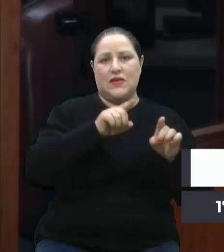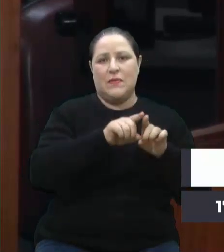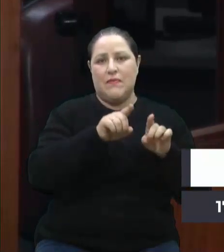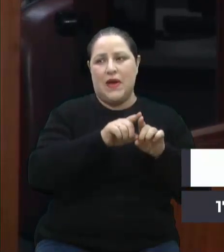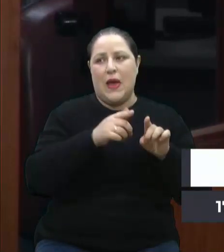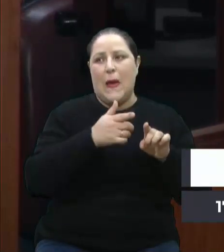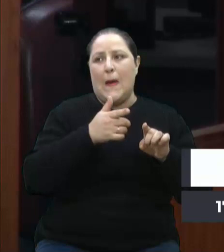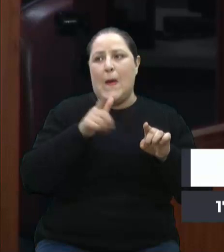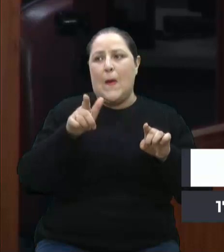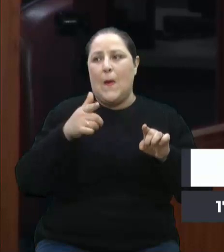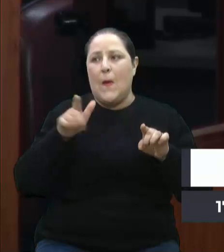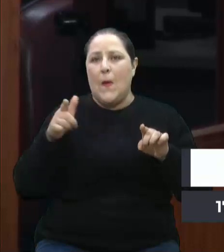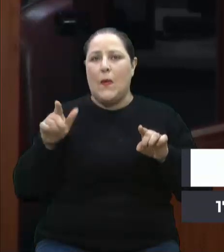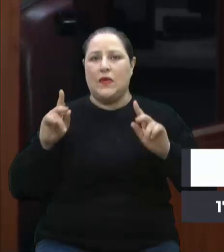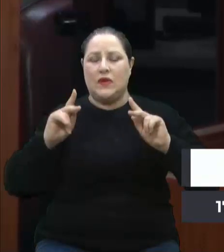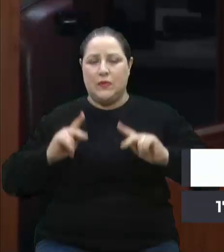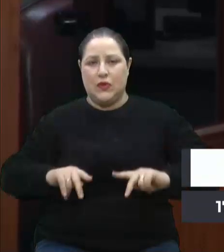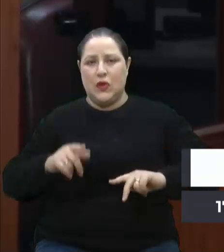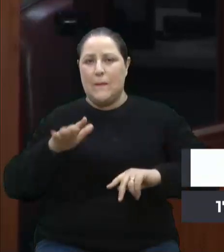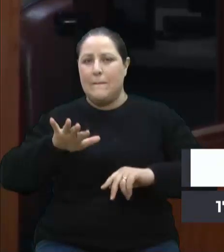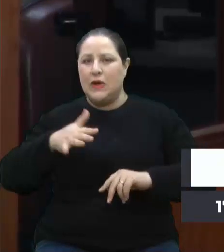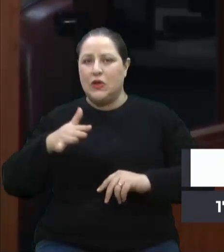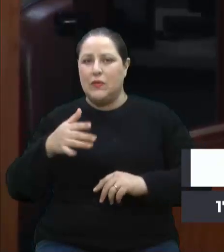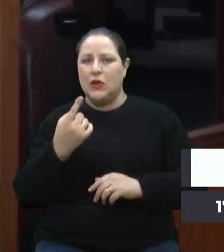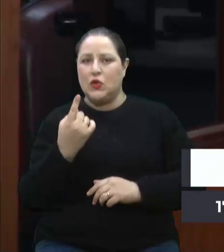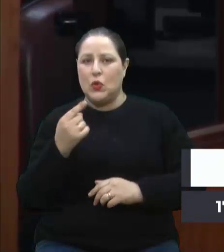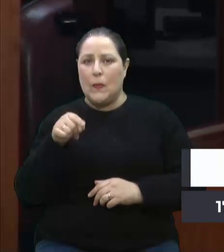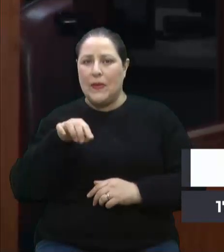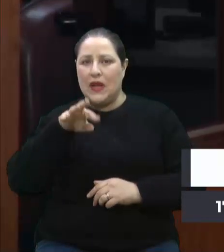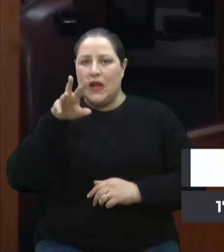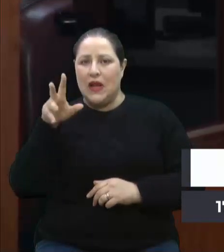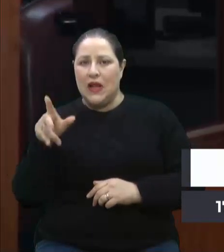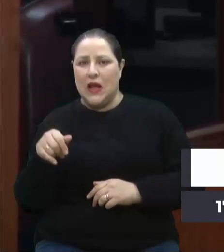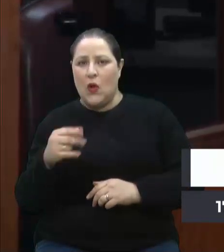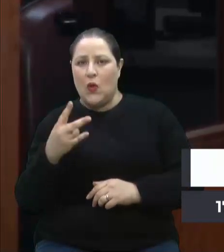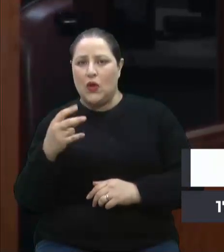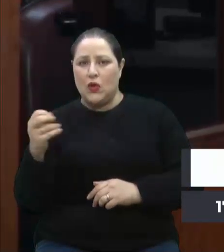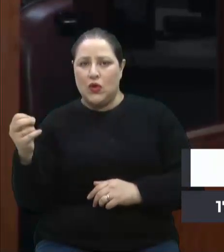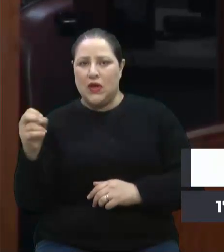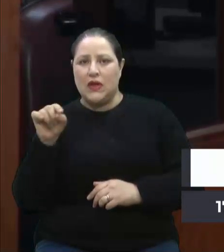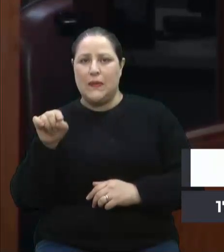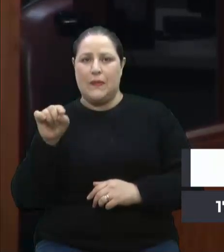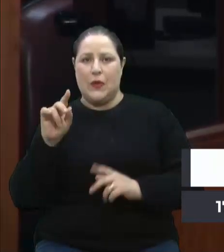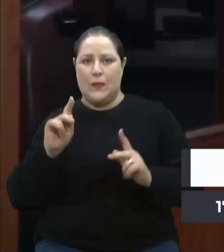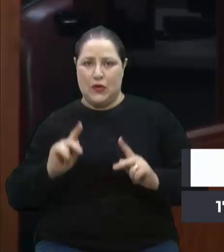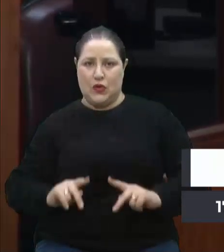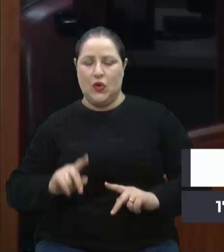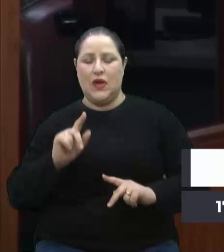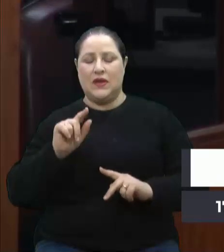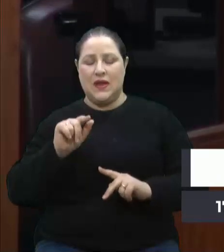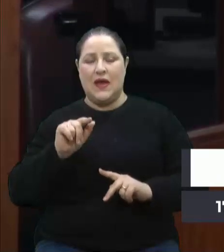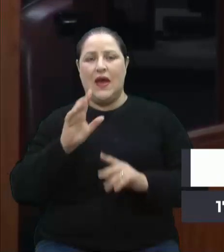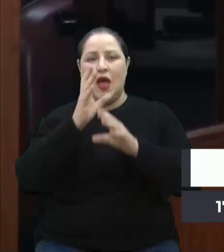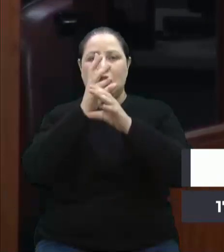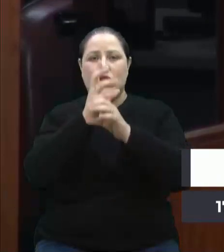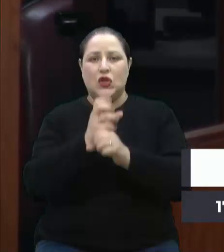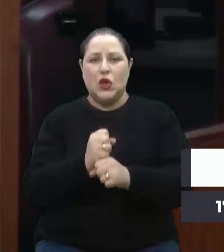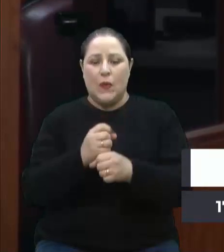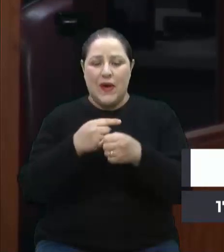ou menos me um milhão e duzentos mil pessoas sob Nossa responsabilidade 49 municípios